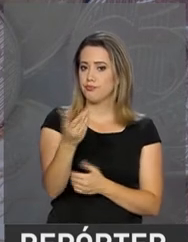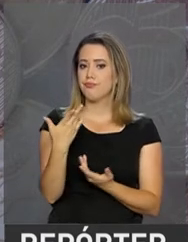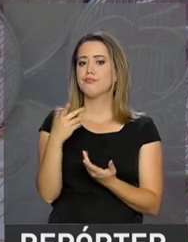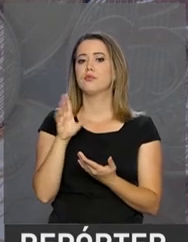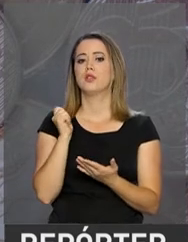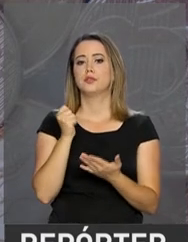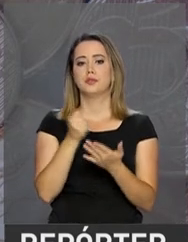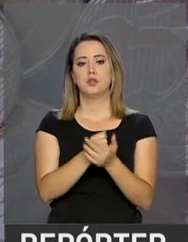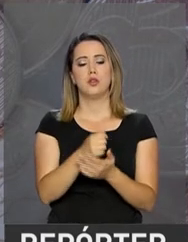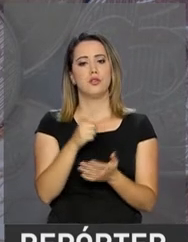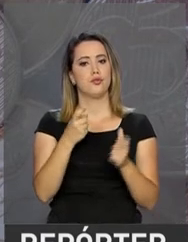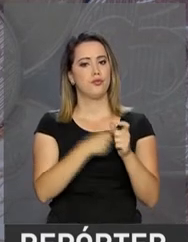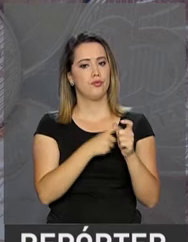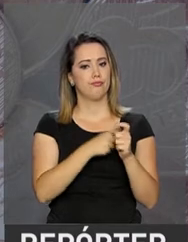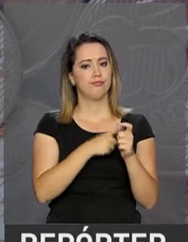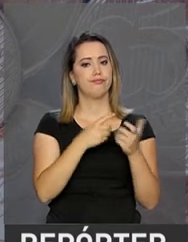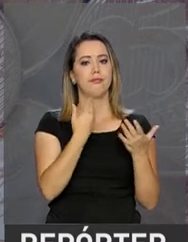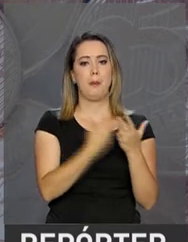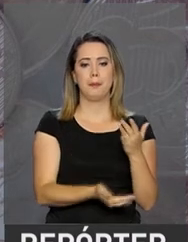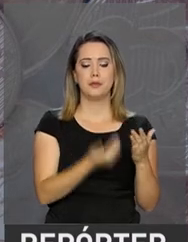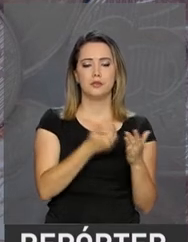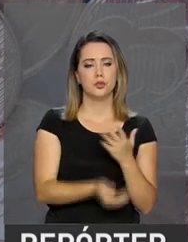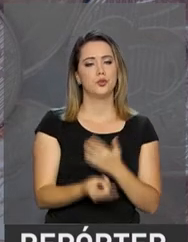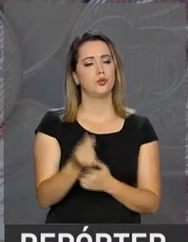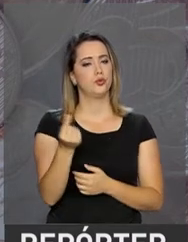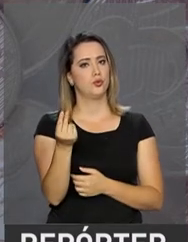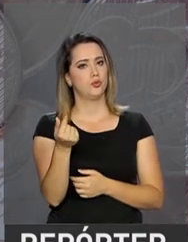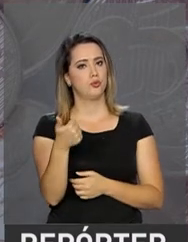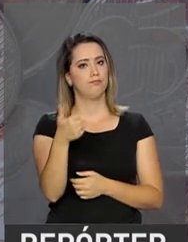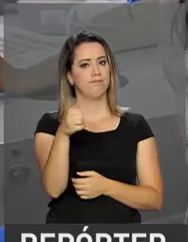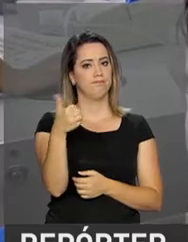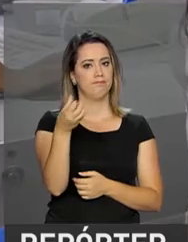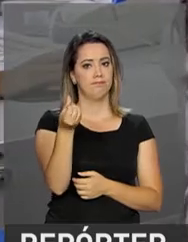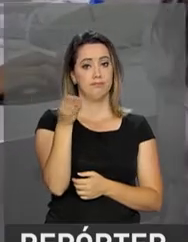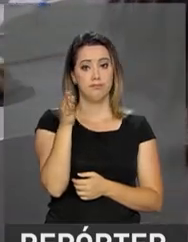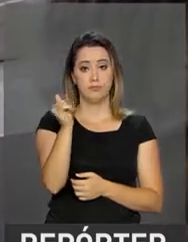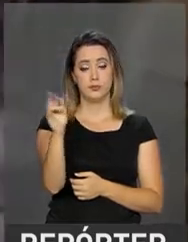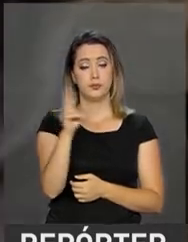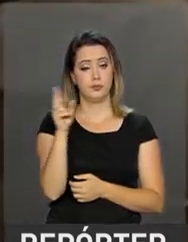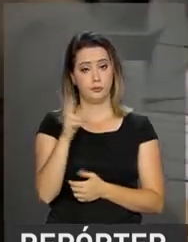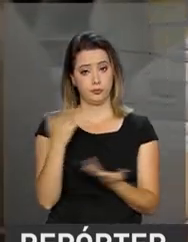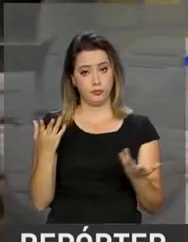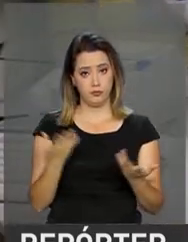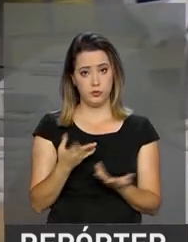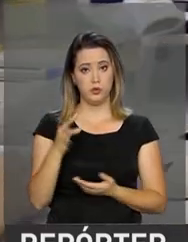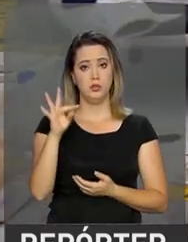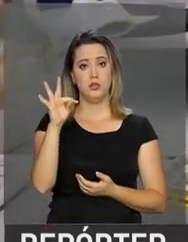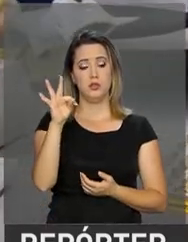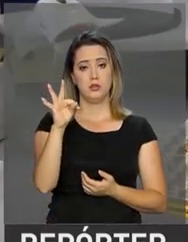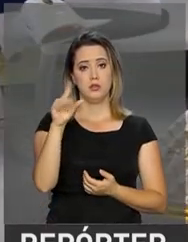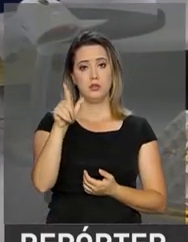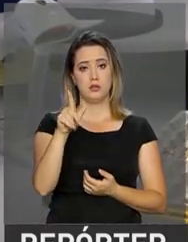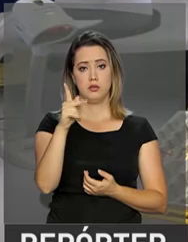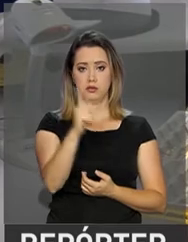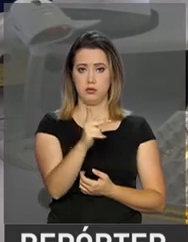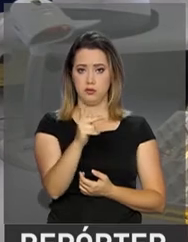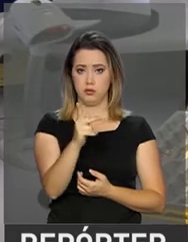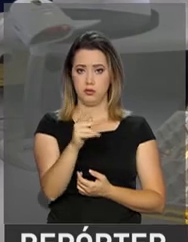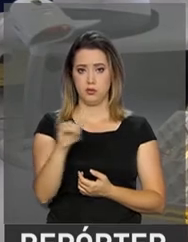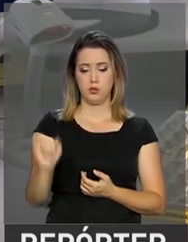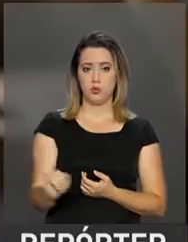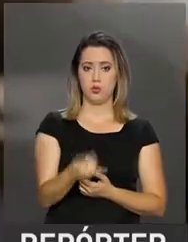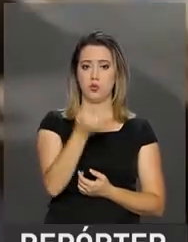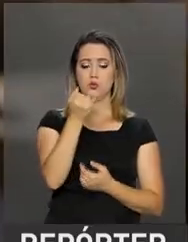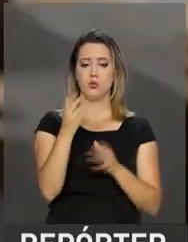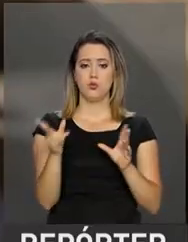chegou a 116 bilhões de reais até lp terá como base juros de mercado vinculados a um